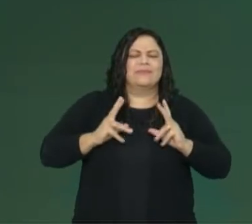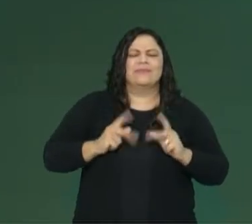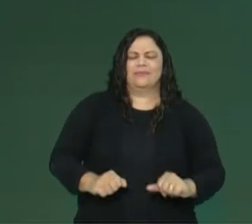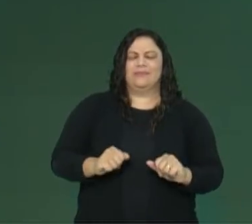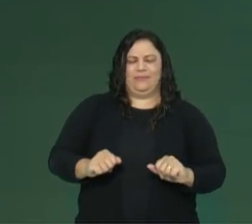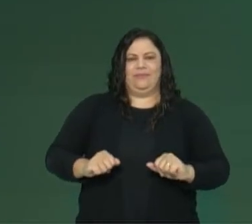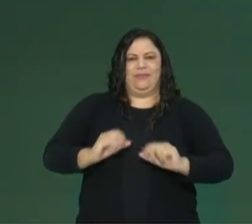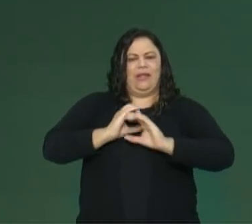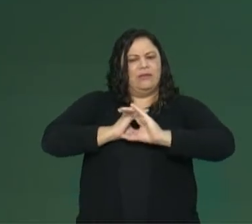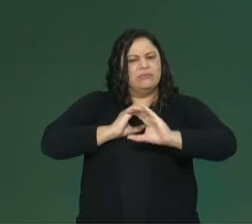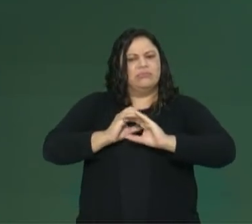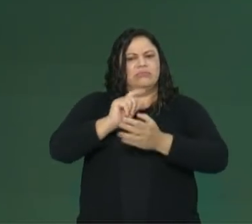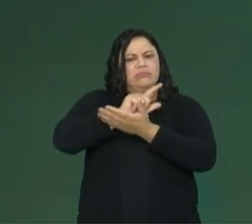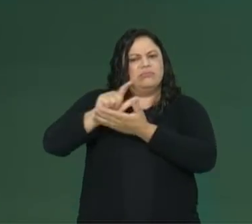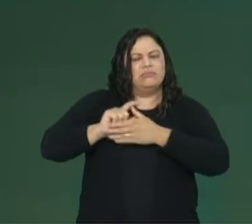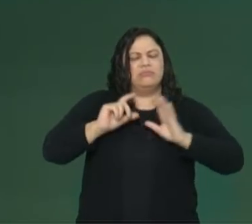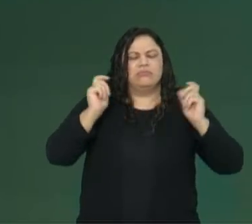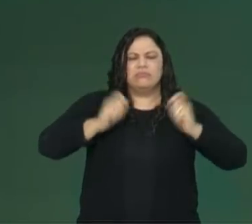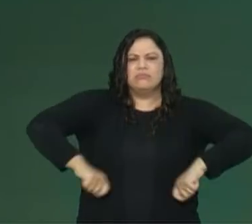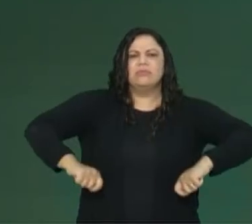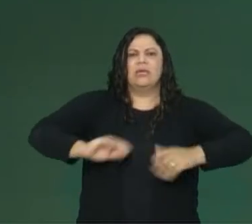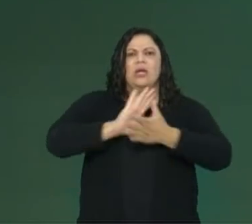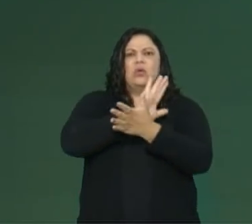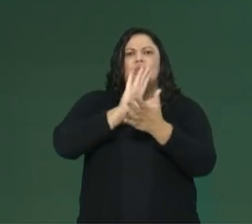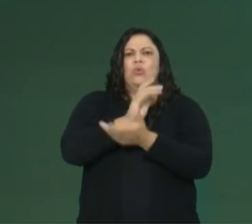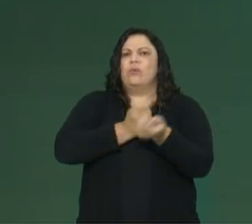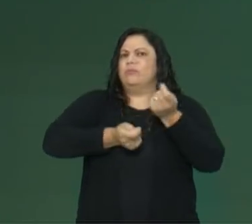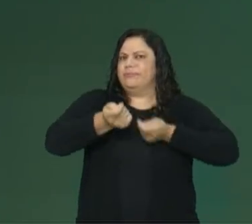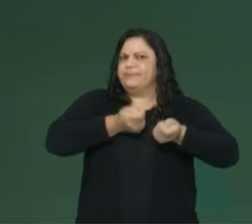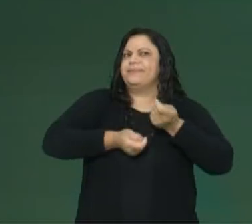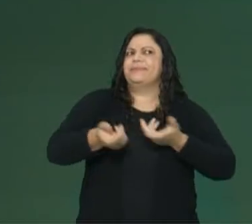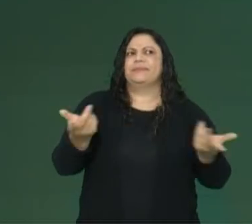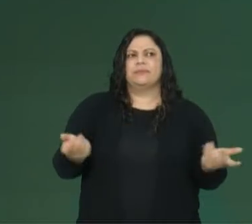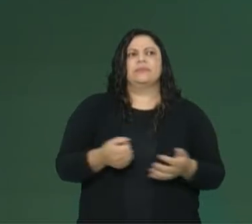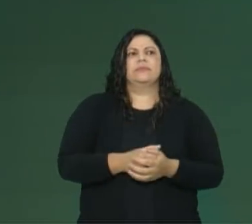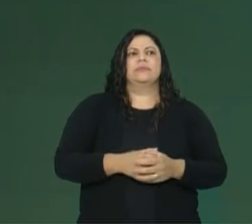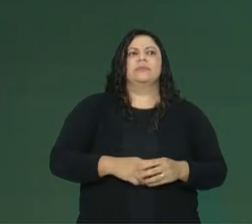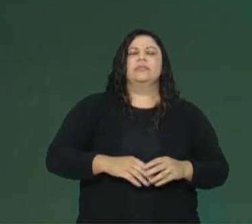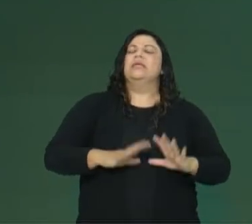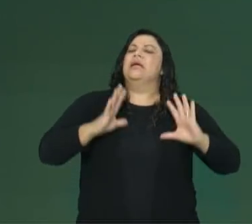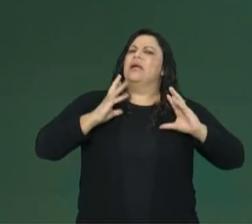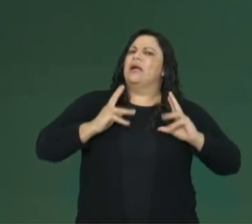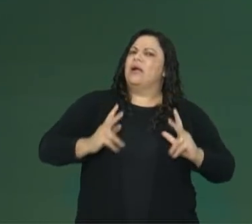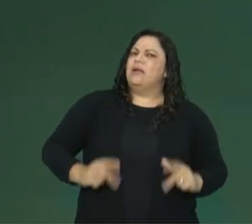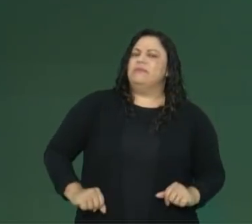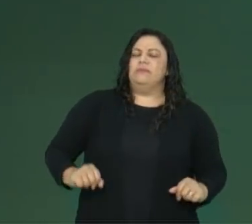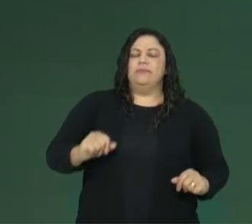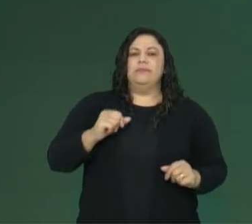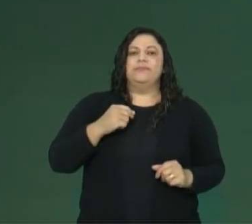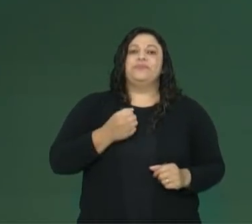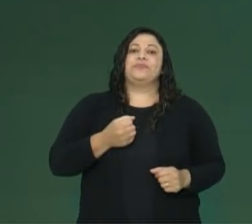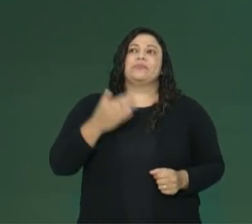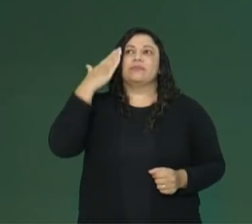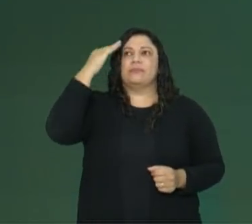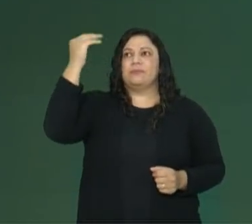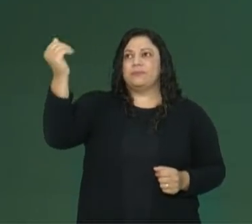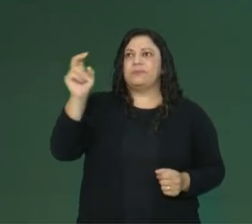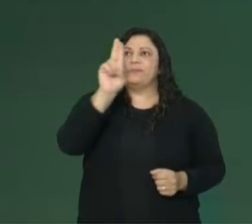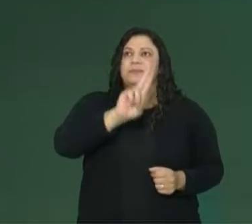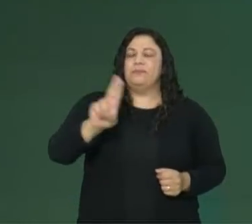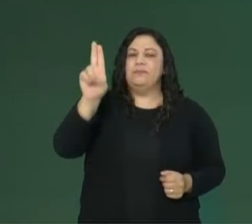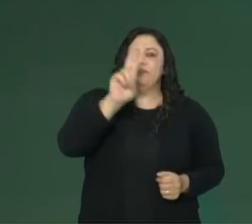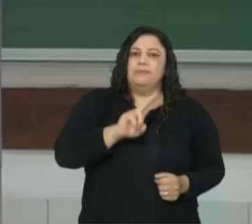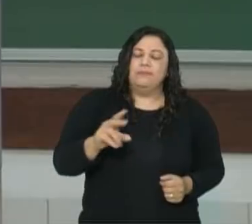economiza gastos. Tenha higiene e tenha bons hábitos. Sabedoria no uso dos recursos. As nossas medidas para